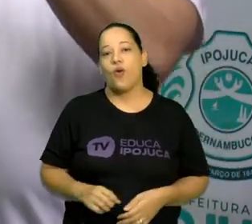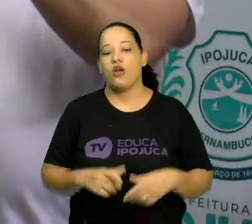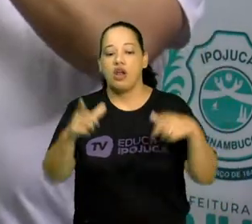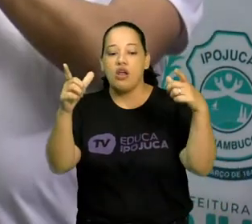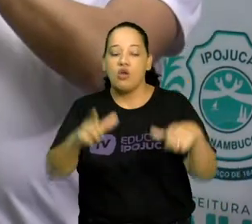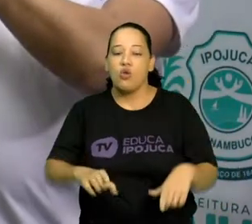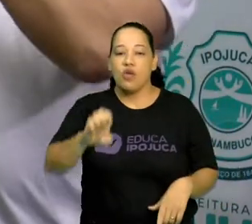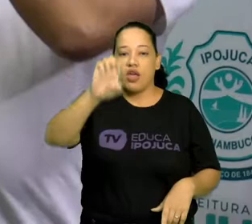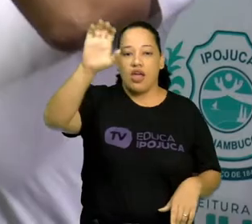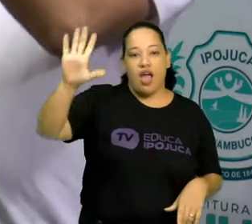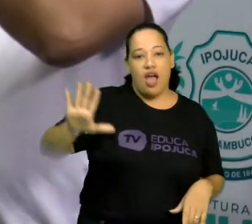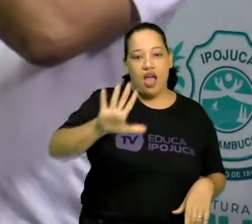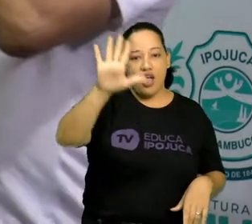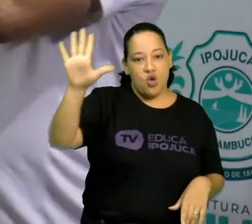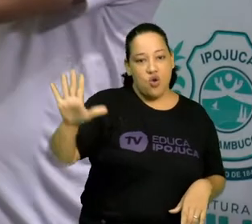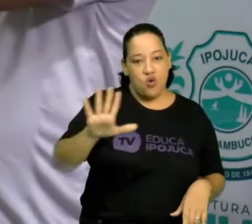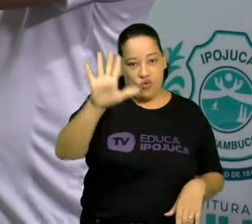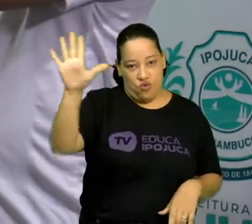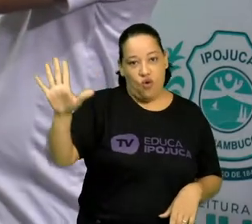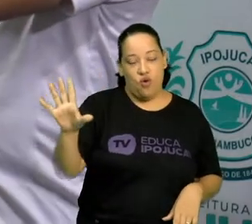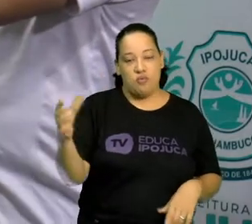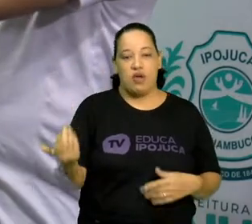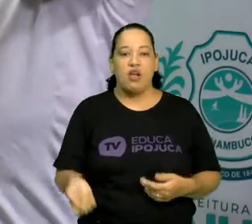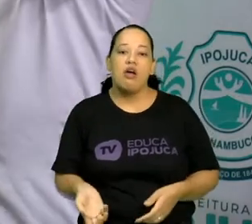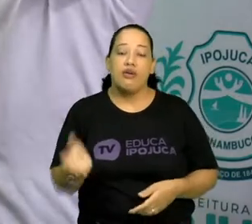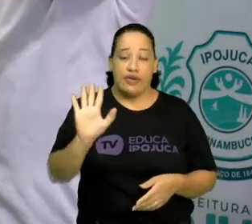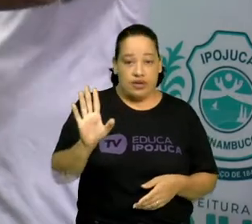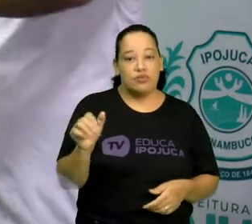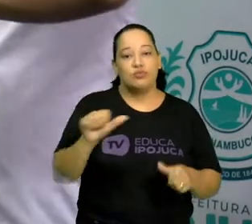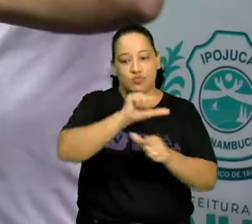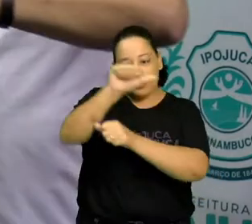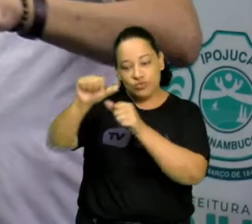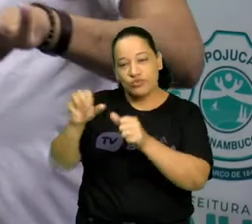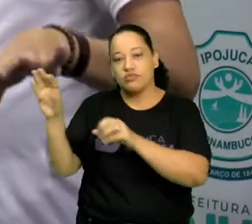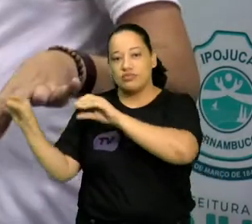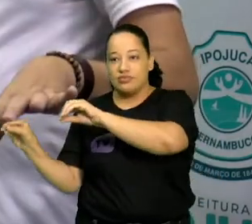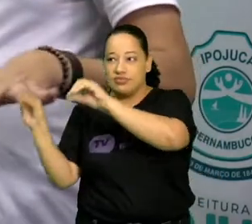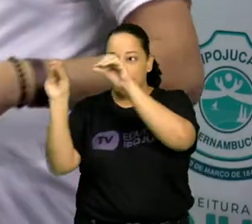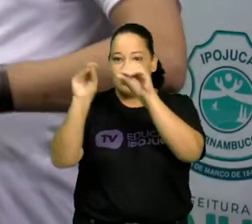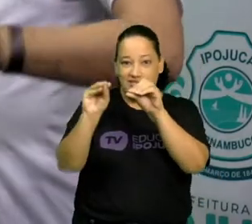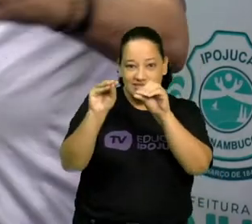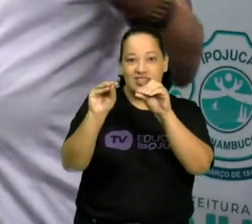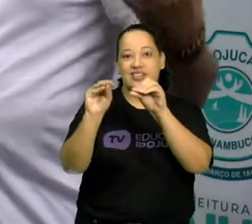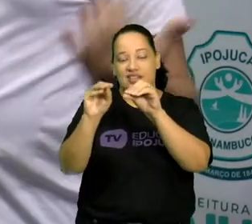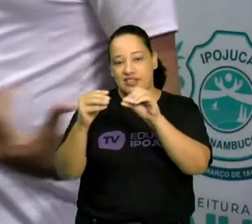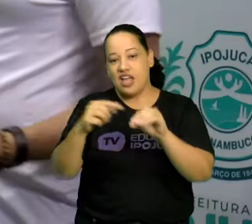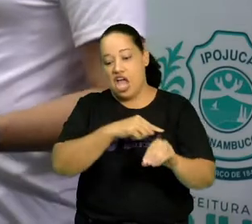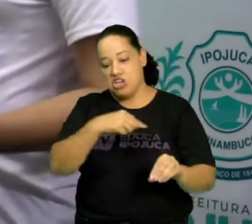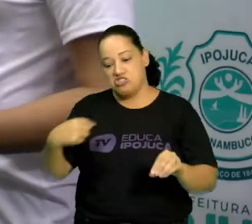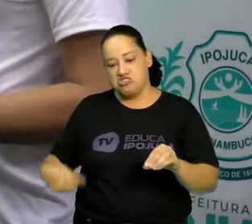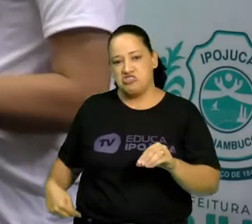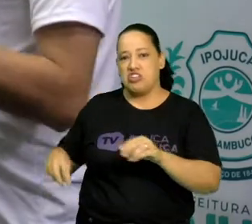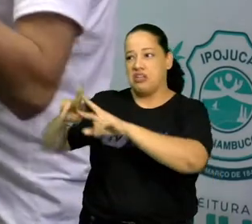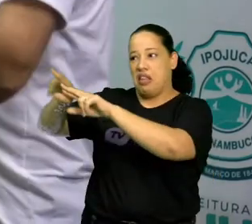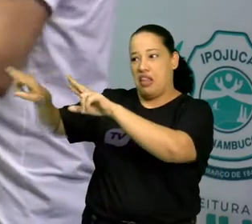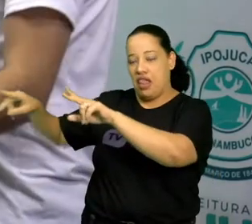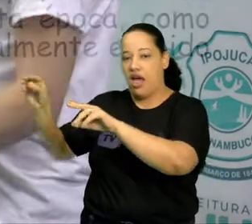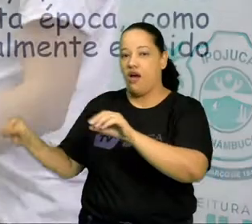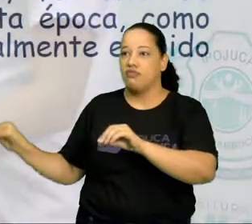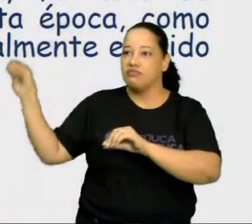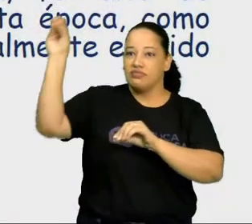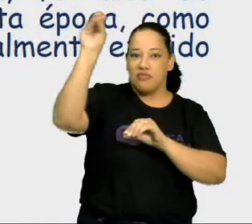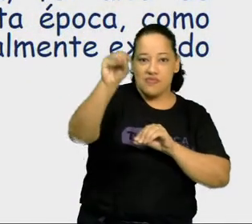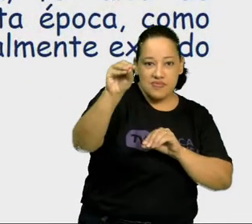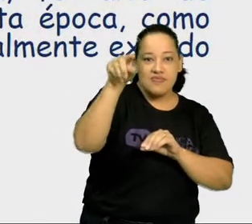do Oriente, de Bali, da China, ele vai desembarcar na Europa, porque o mundo está crescendo, né? Chegou